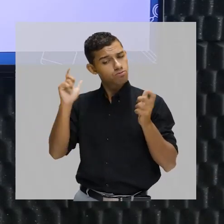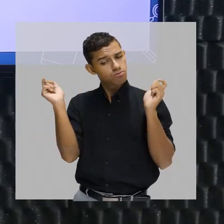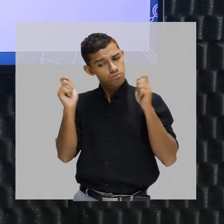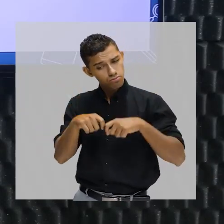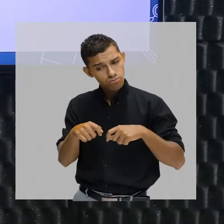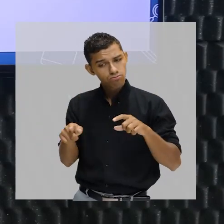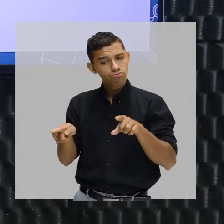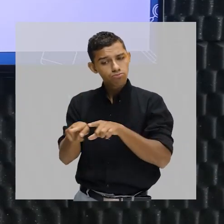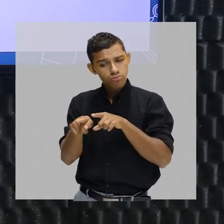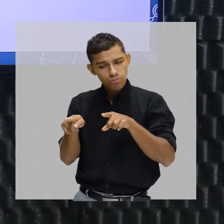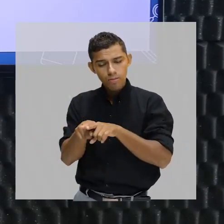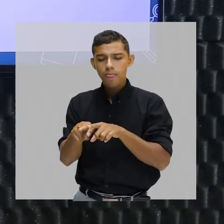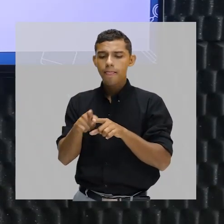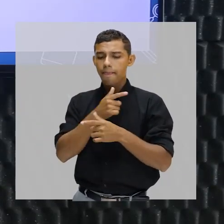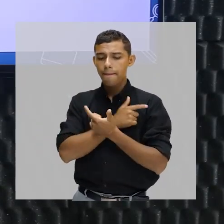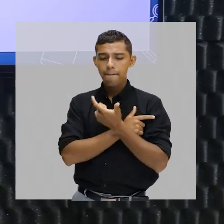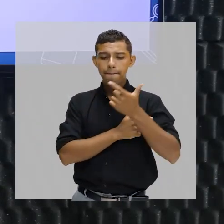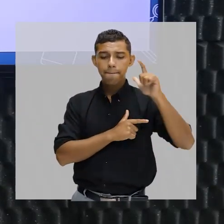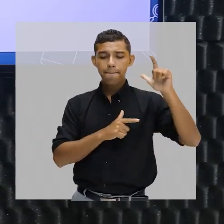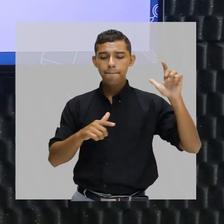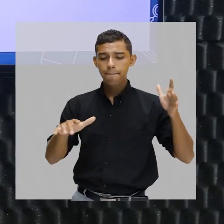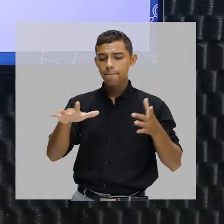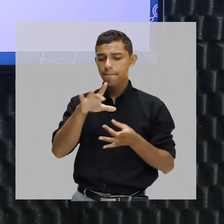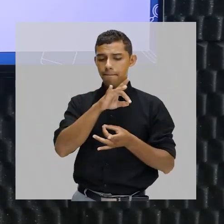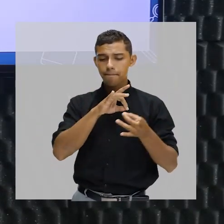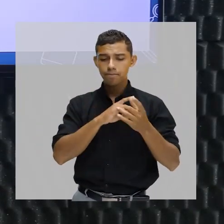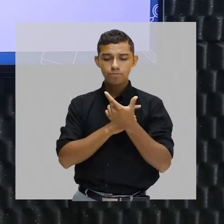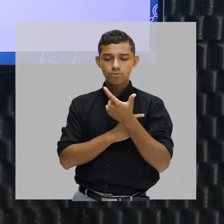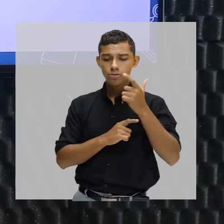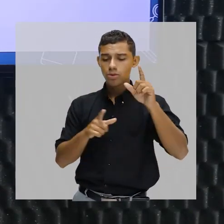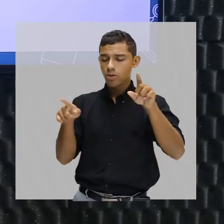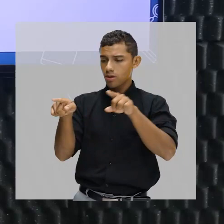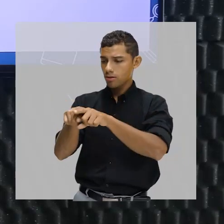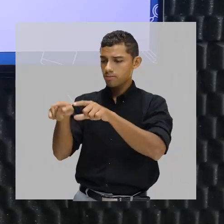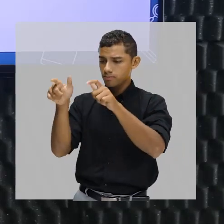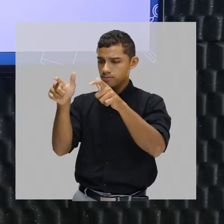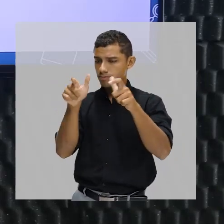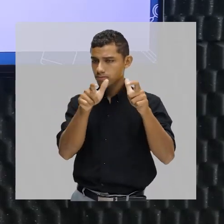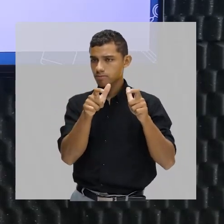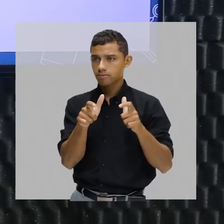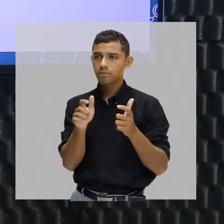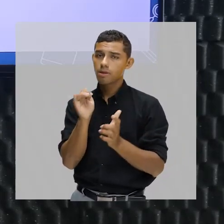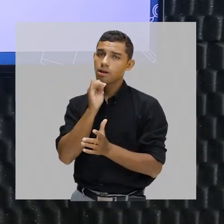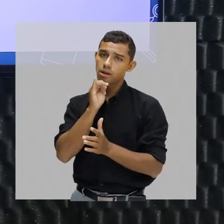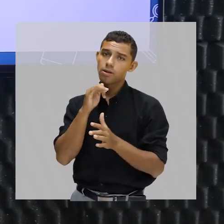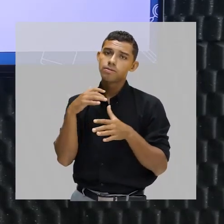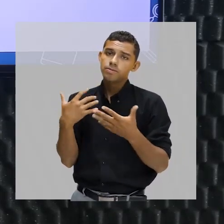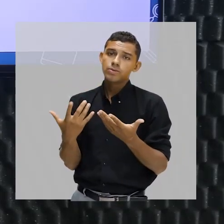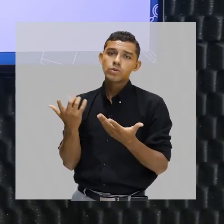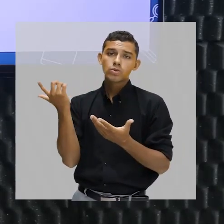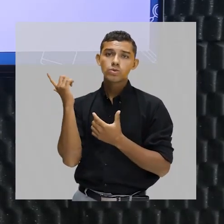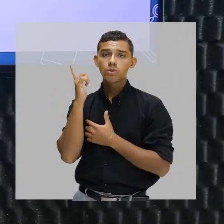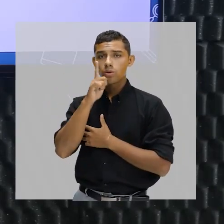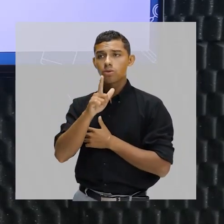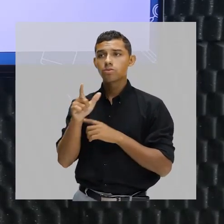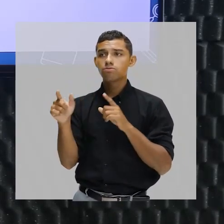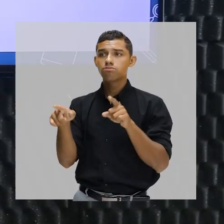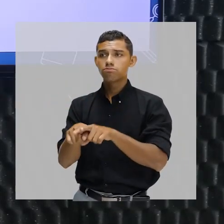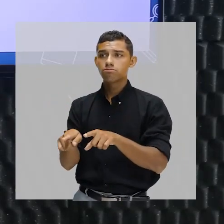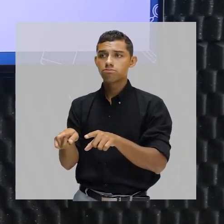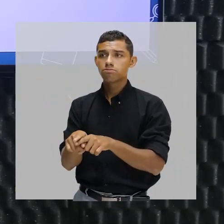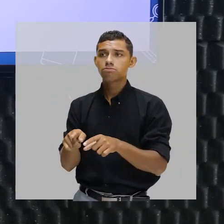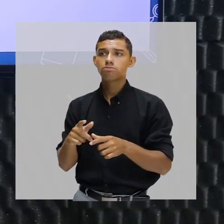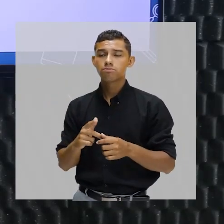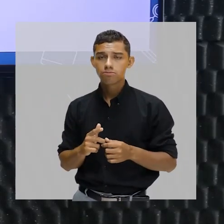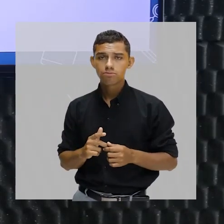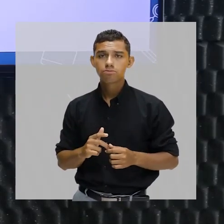espaço, que vem de outros corpos, né, de outros astros. e consegue viajar aí, não é,